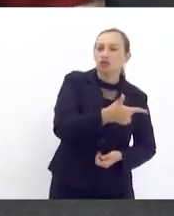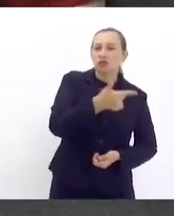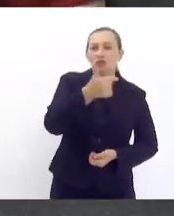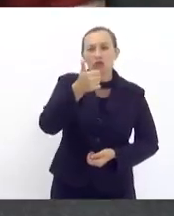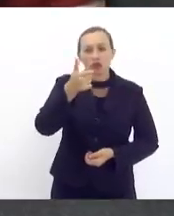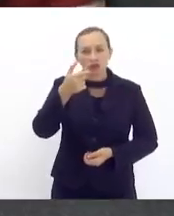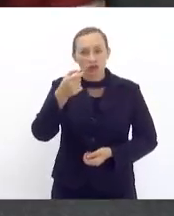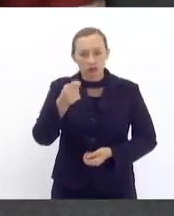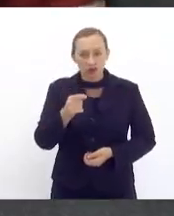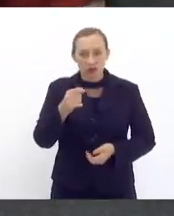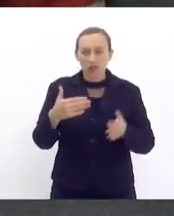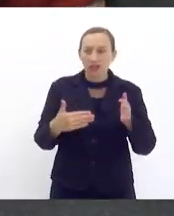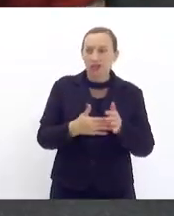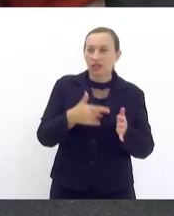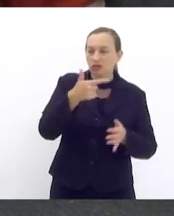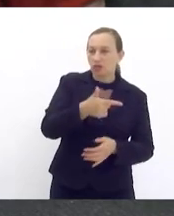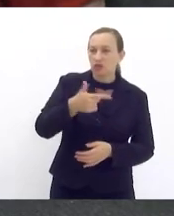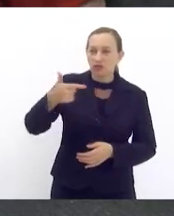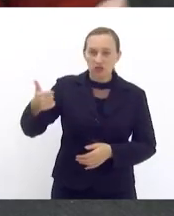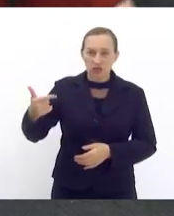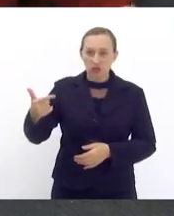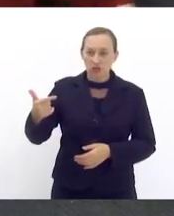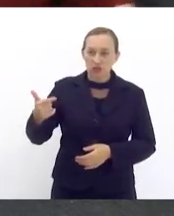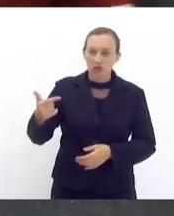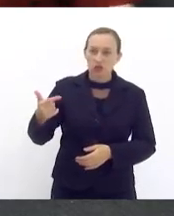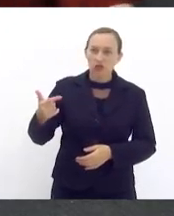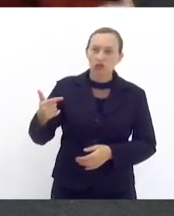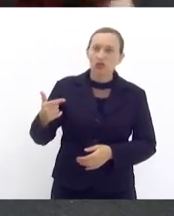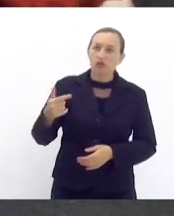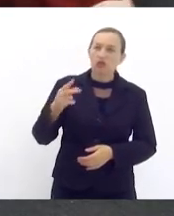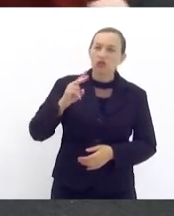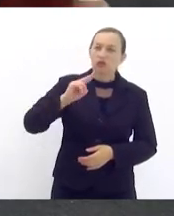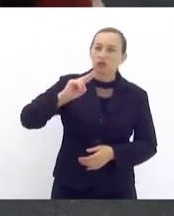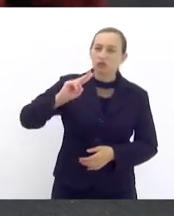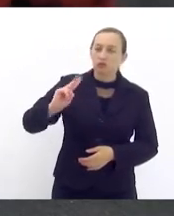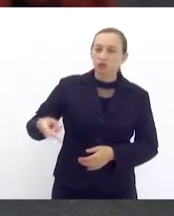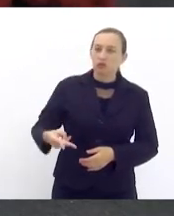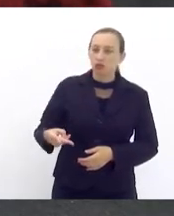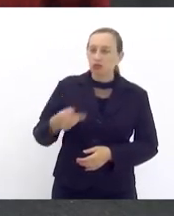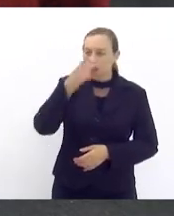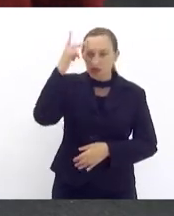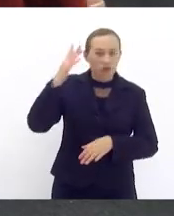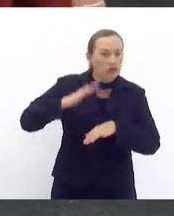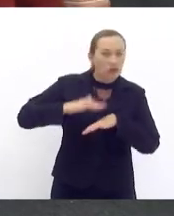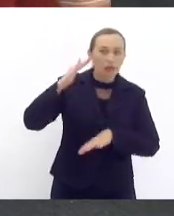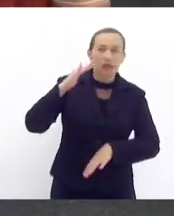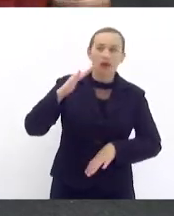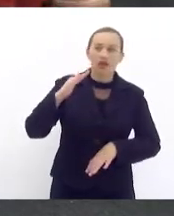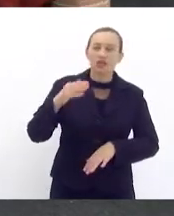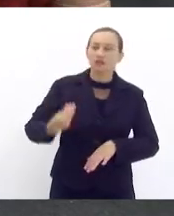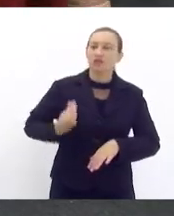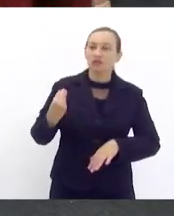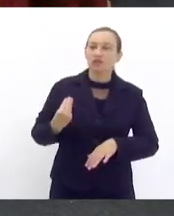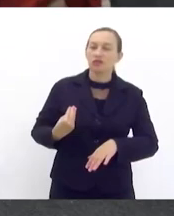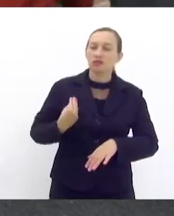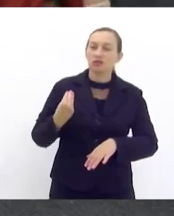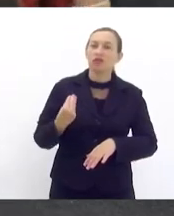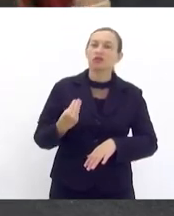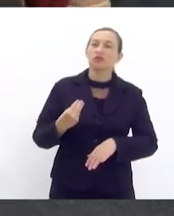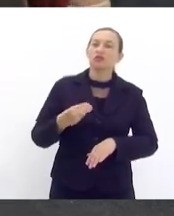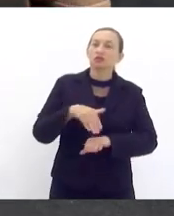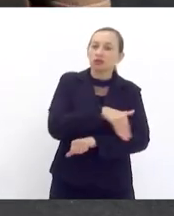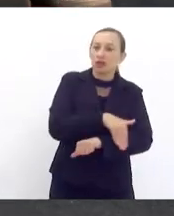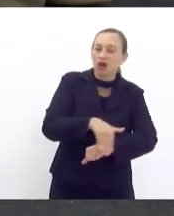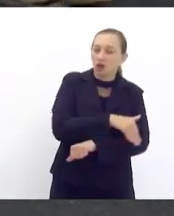e 2022 de cerca de 2000 pessoas a mais em situação de vulnerabilidade